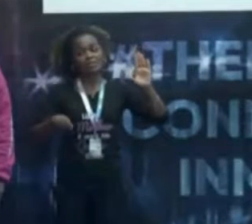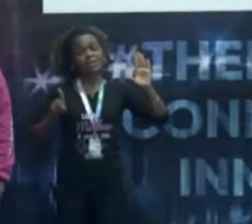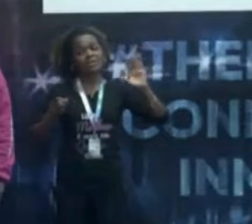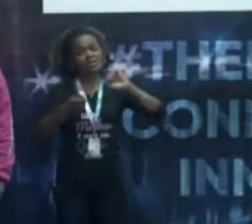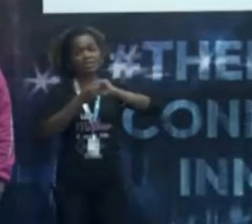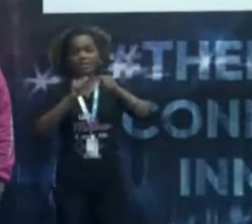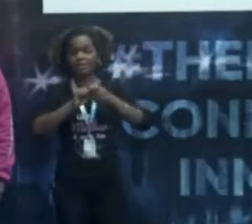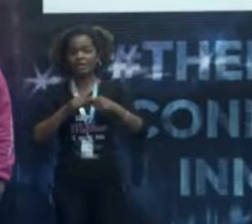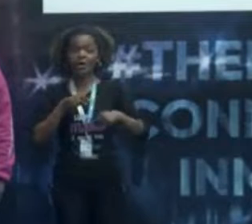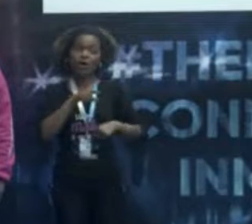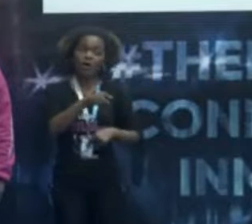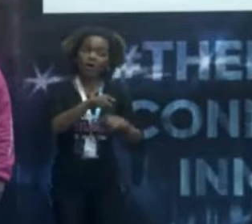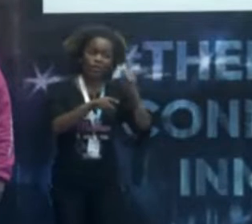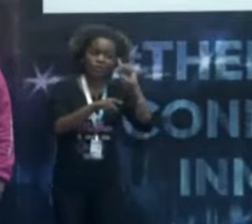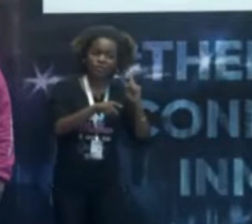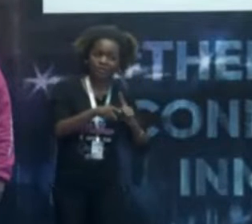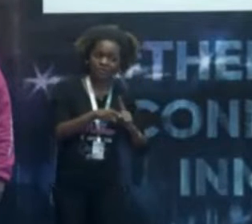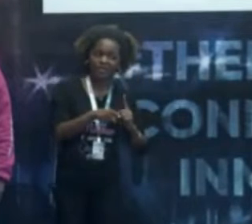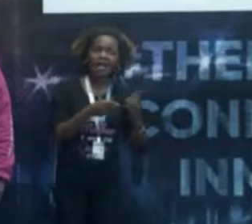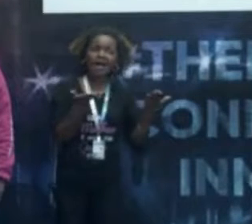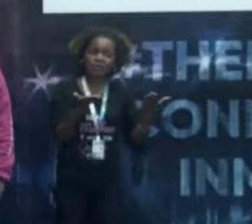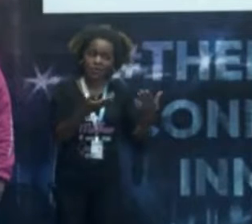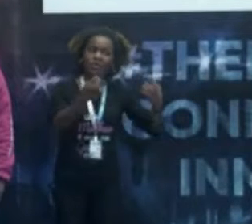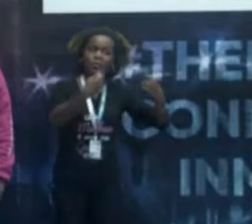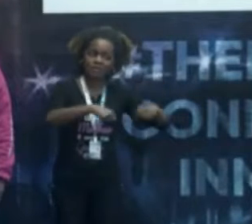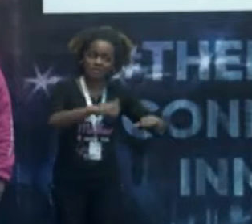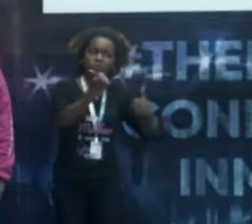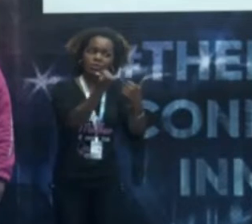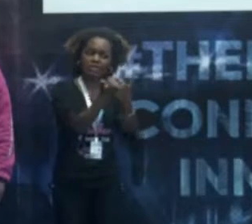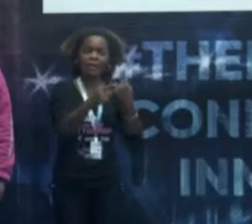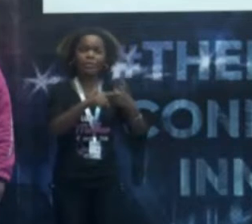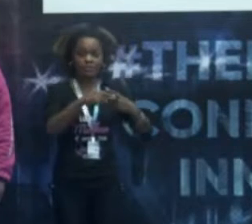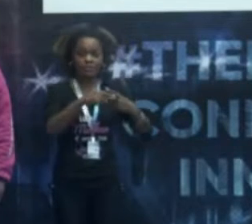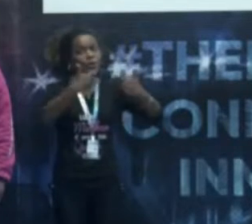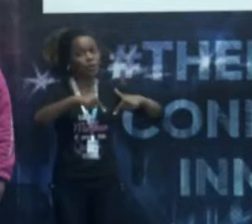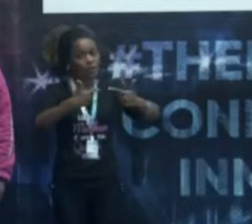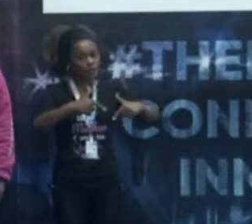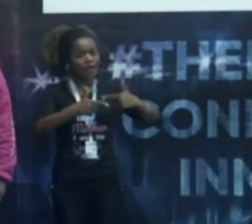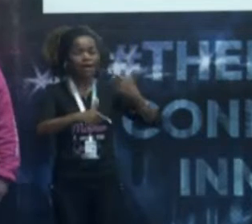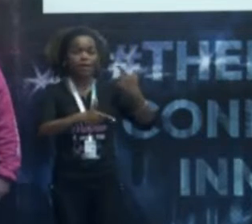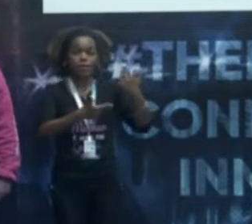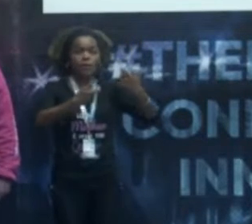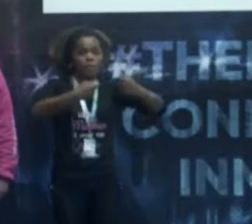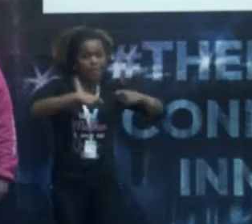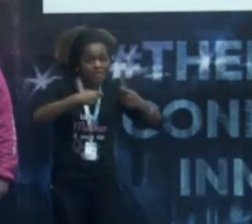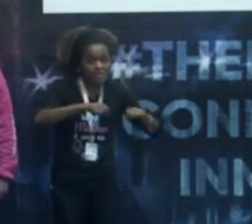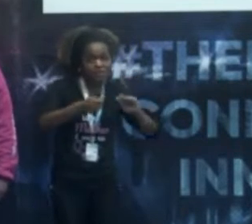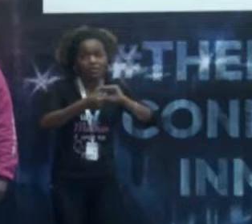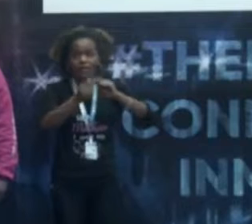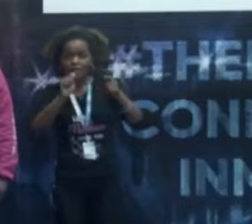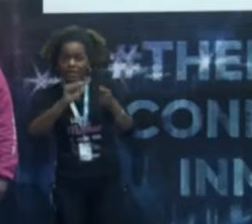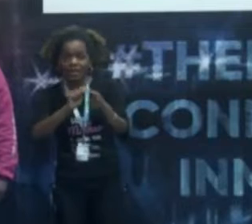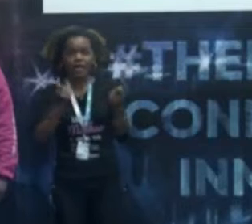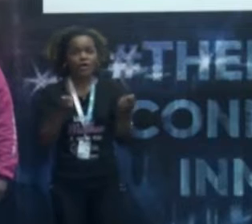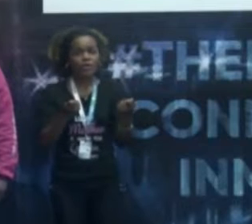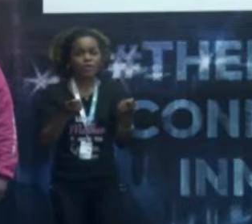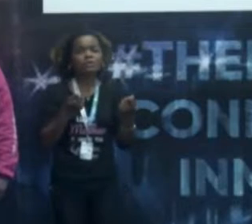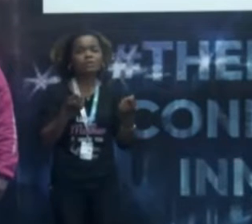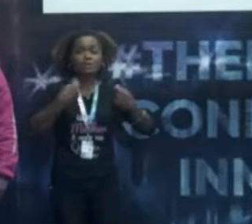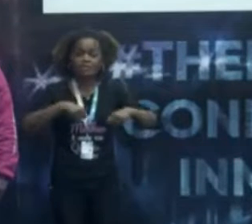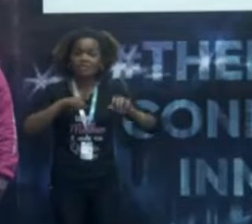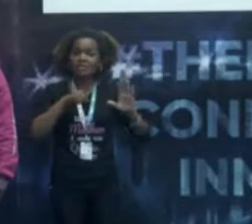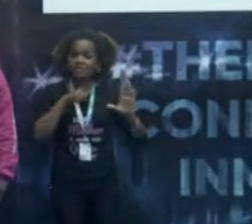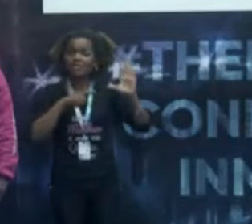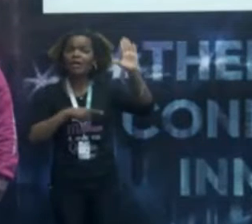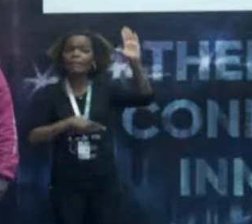desse recurso, mas agora eu sei, porque eu estou fazendo o trabalho e eu percebi que eu preciso desviar um pouco disso aqui, preciso fazer uma coisa ou outra, mudei de função, preciso